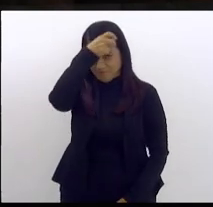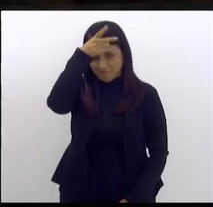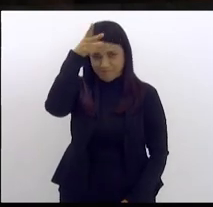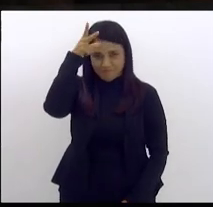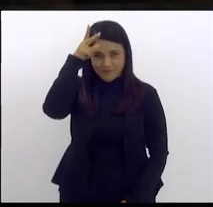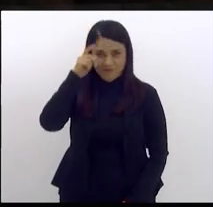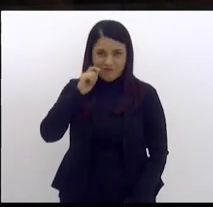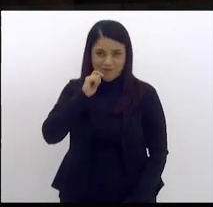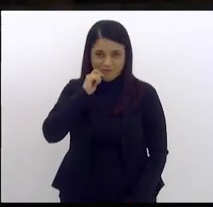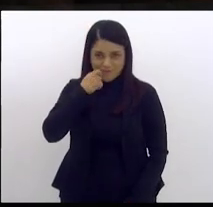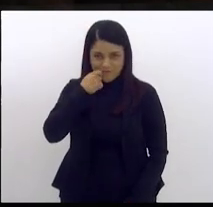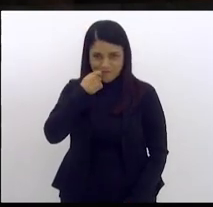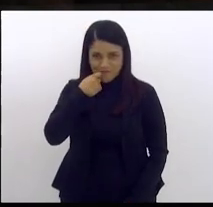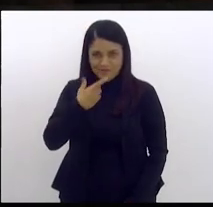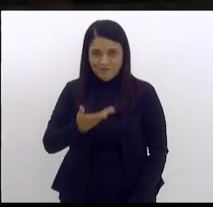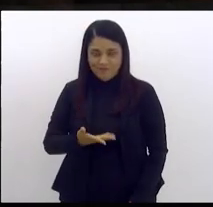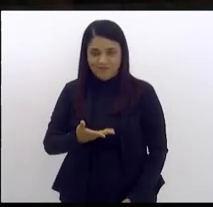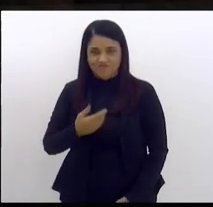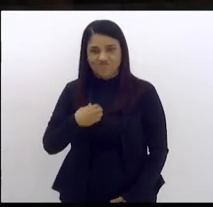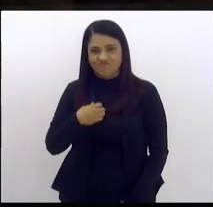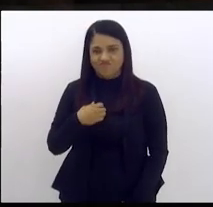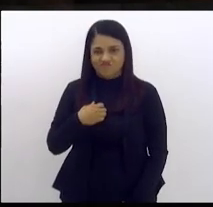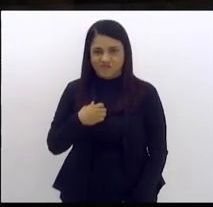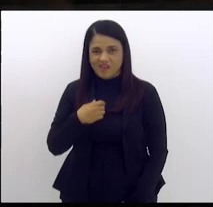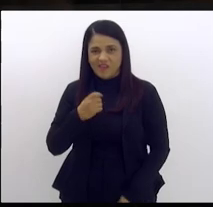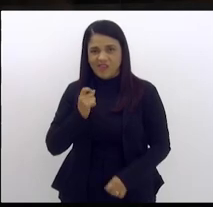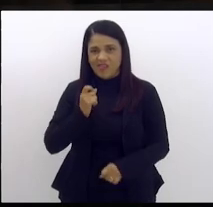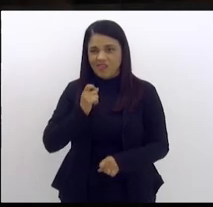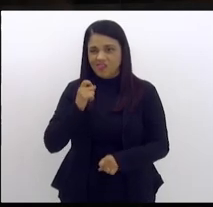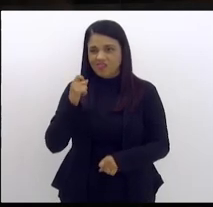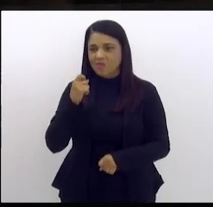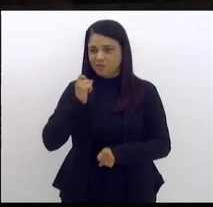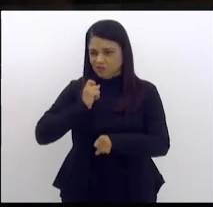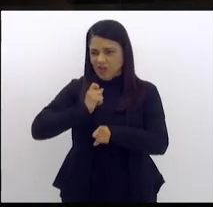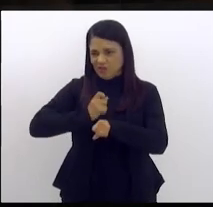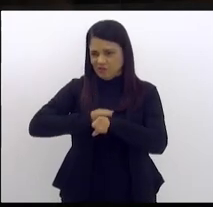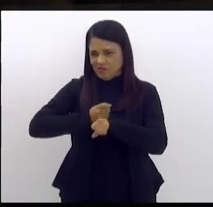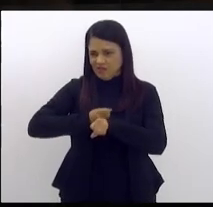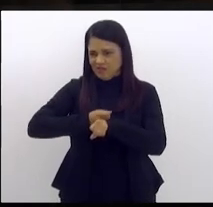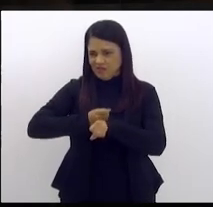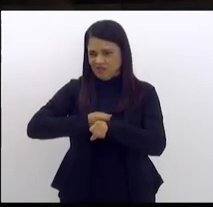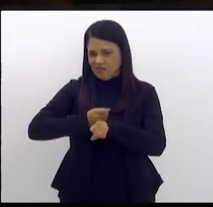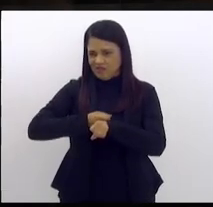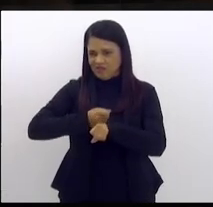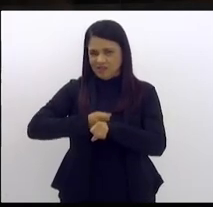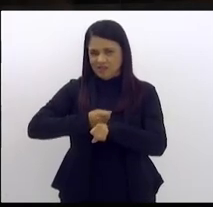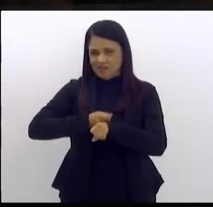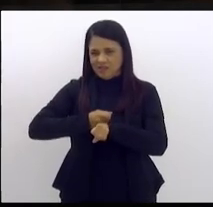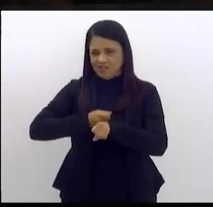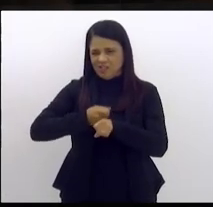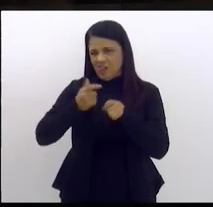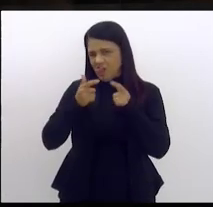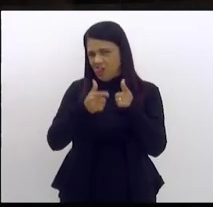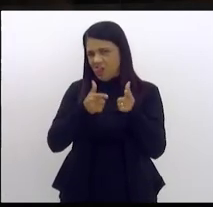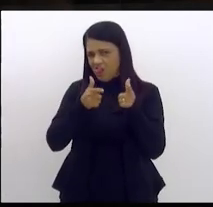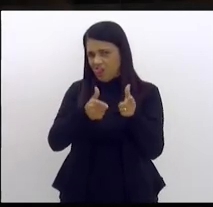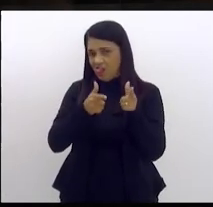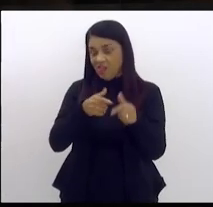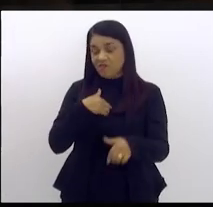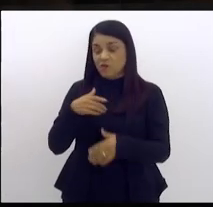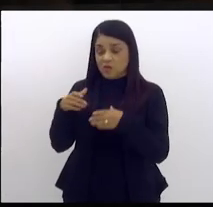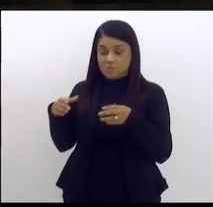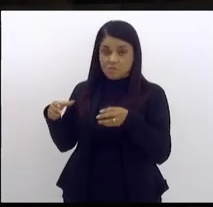eh de maneira jocosa irônica disse que o departamento de marketing da Marinha